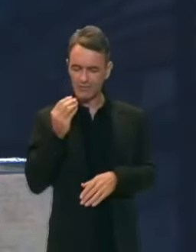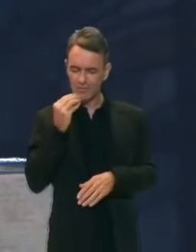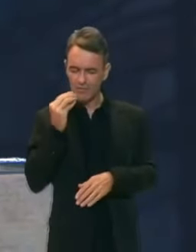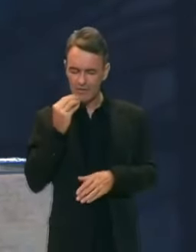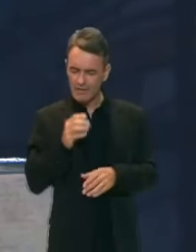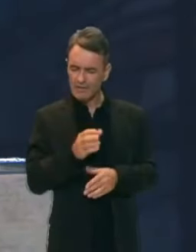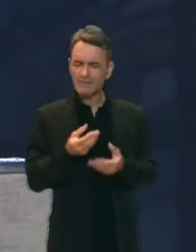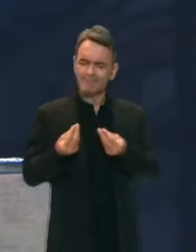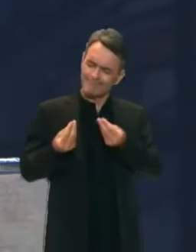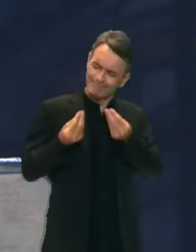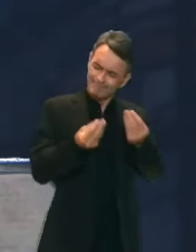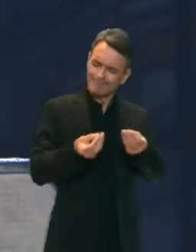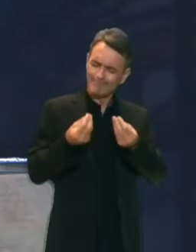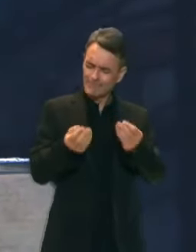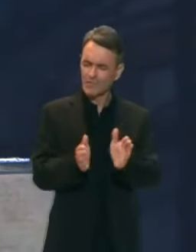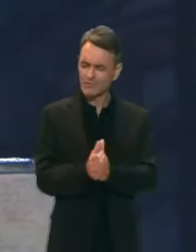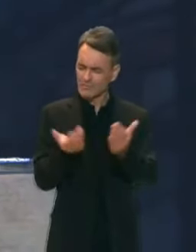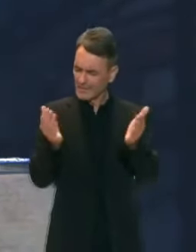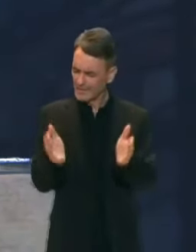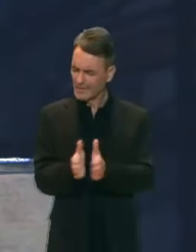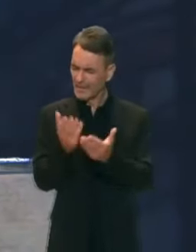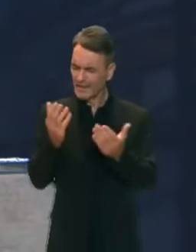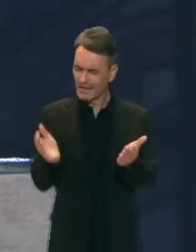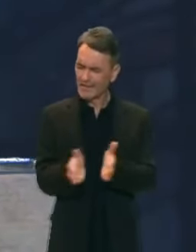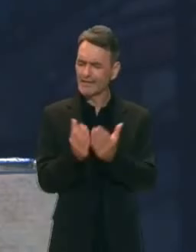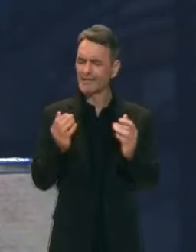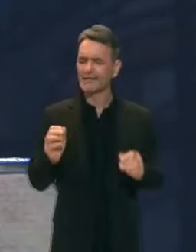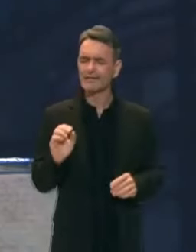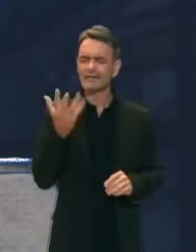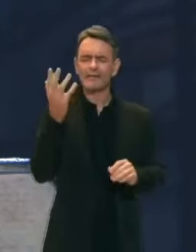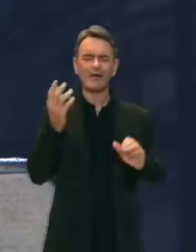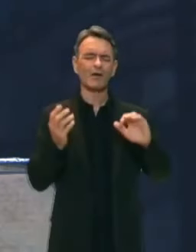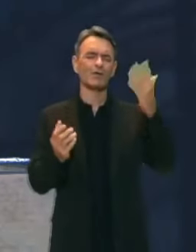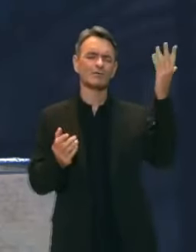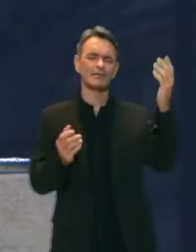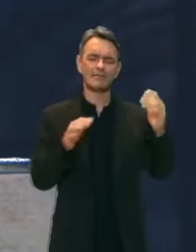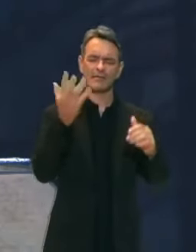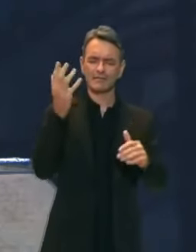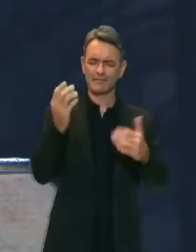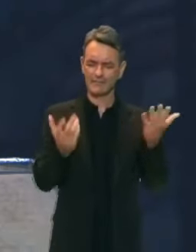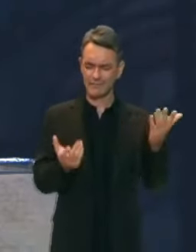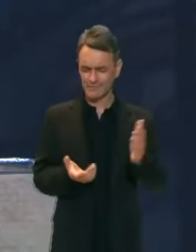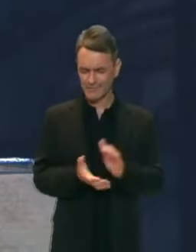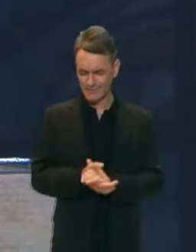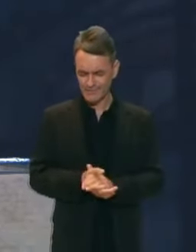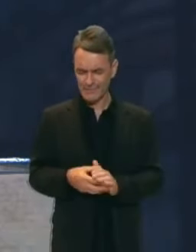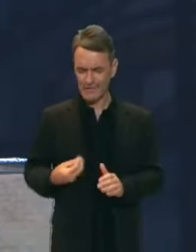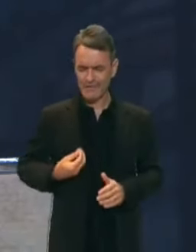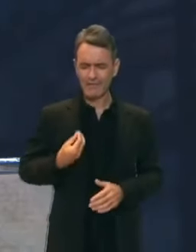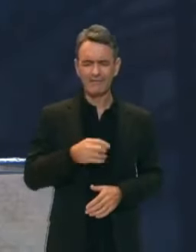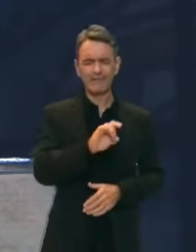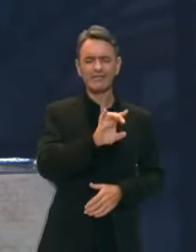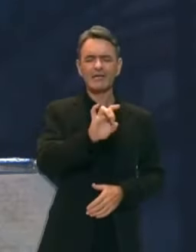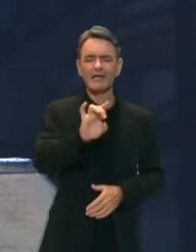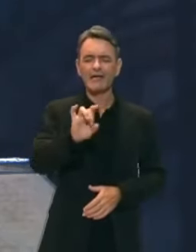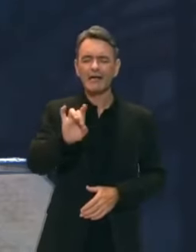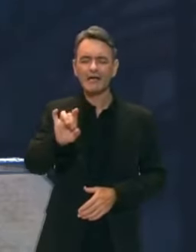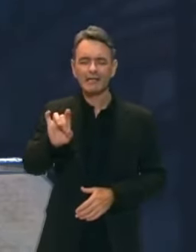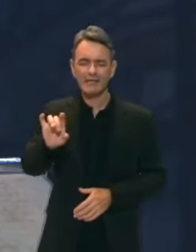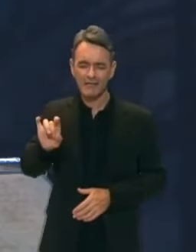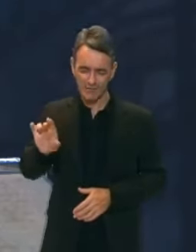oportunidades para que os milagres aconteçam e sejam evidentes através da vida de cada